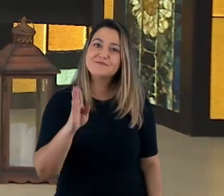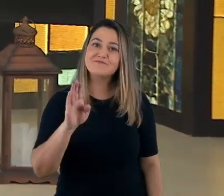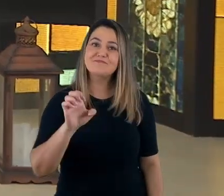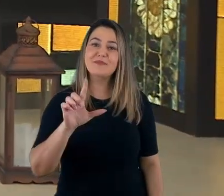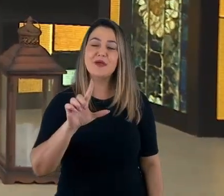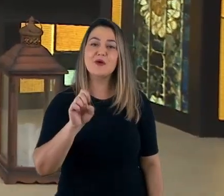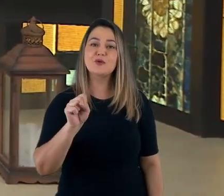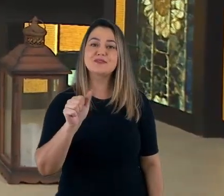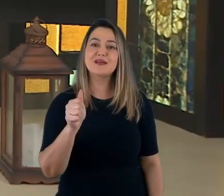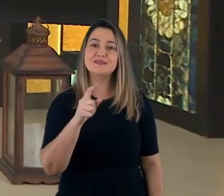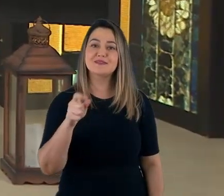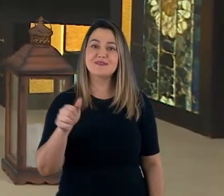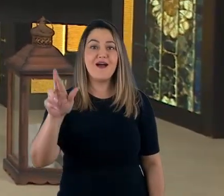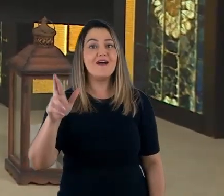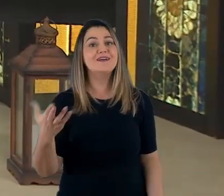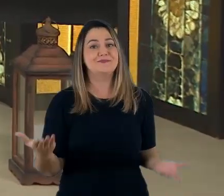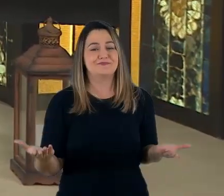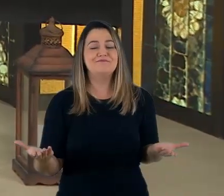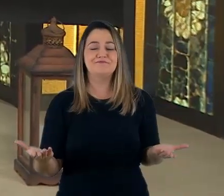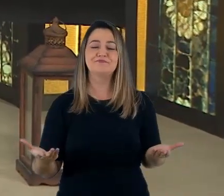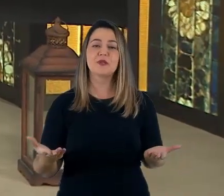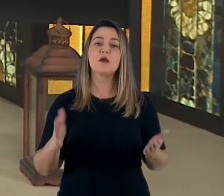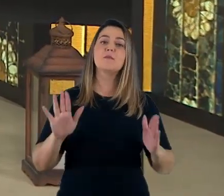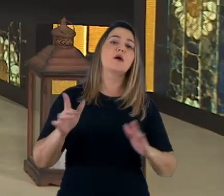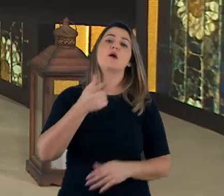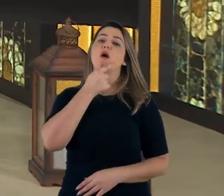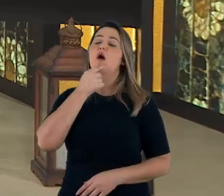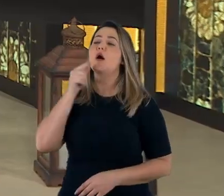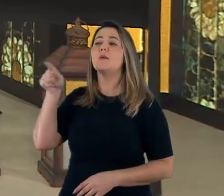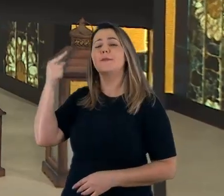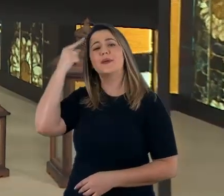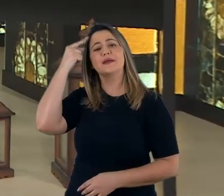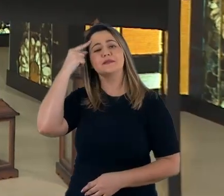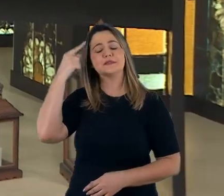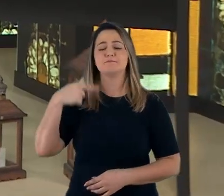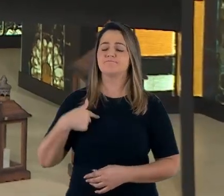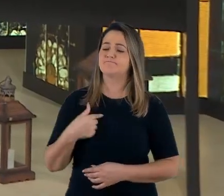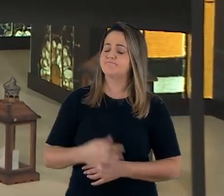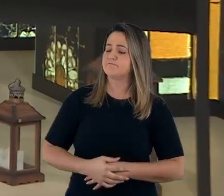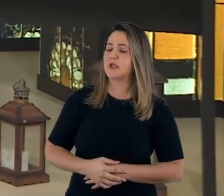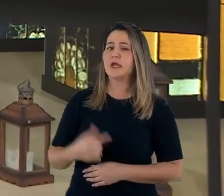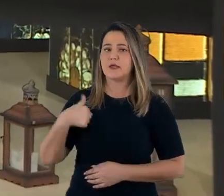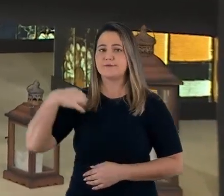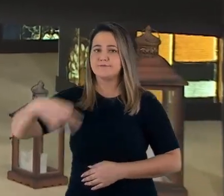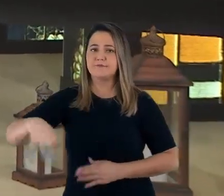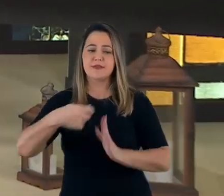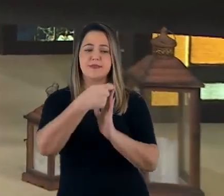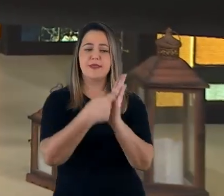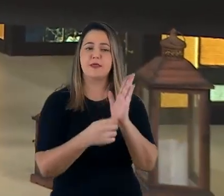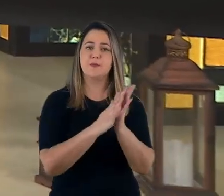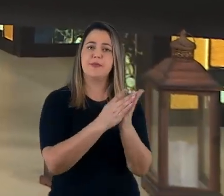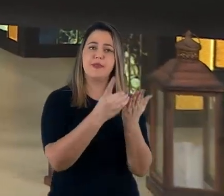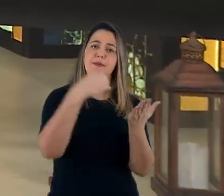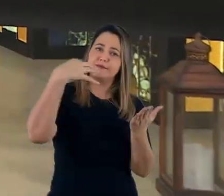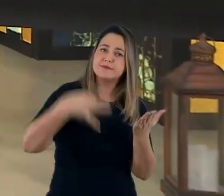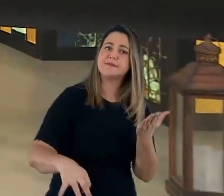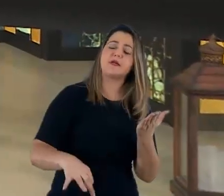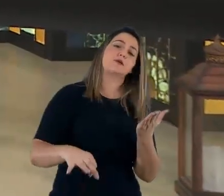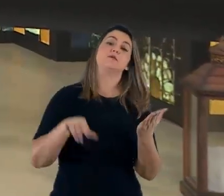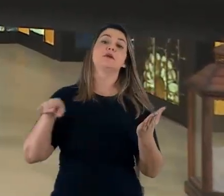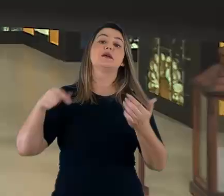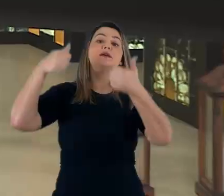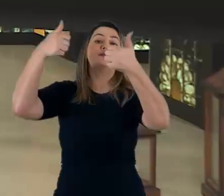carteirinha e, não concordando em ter contribuído para comprovar a veracidade de um texto da Bíblia Sagrada, ele disse